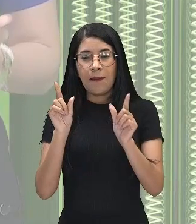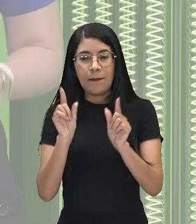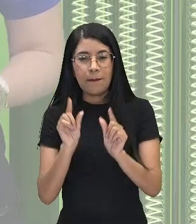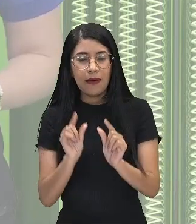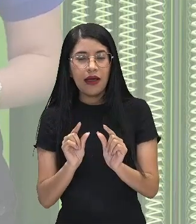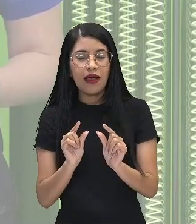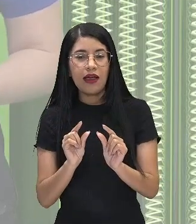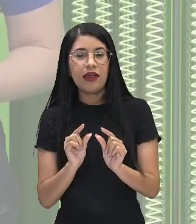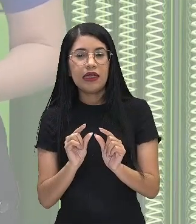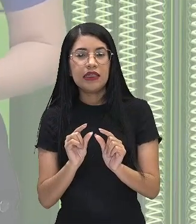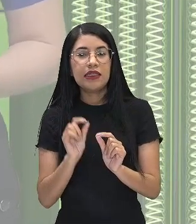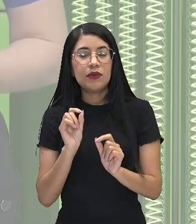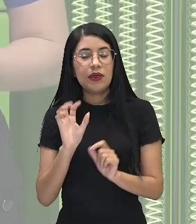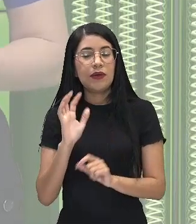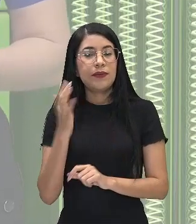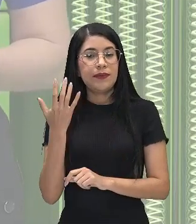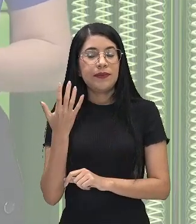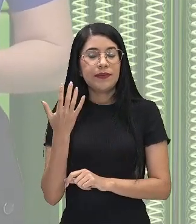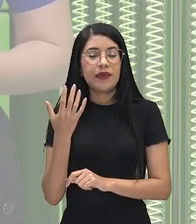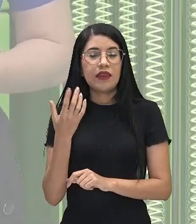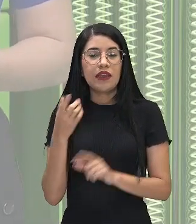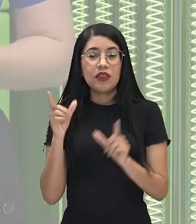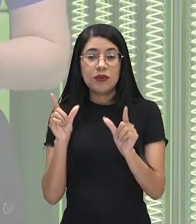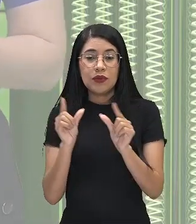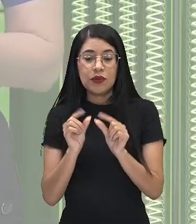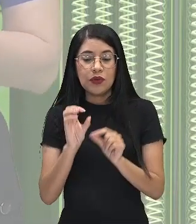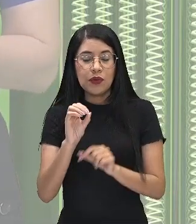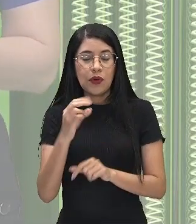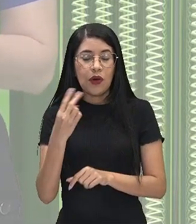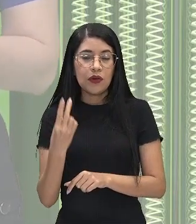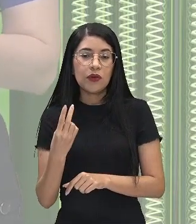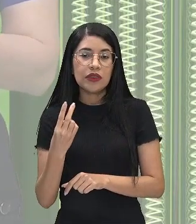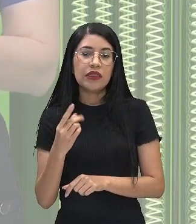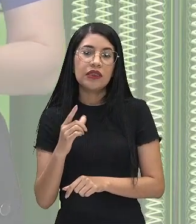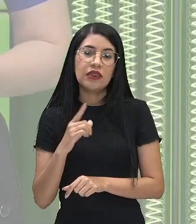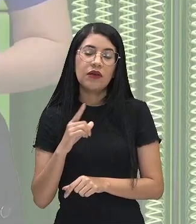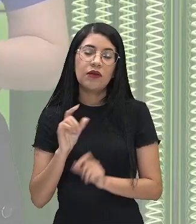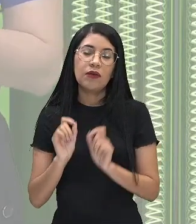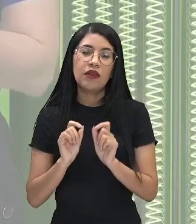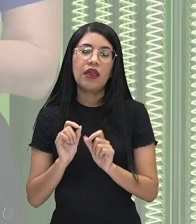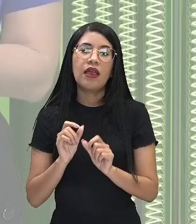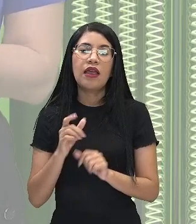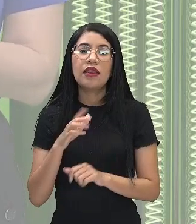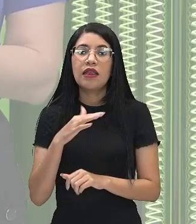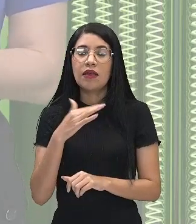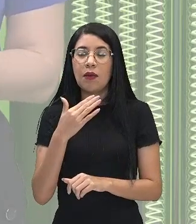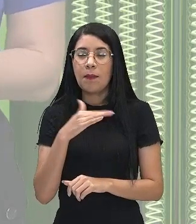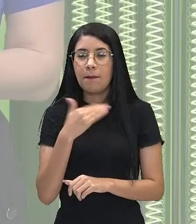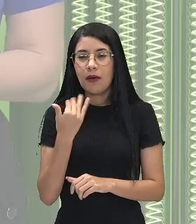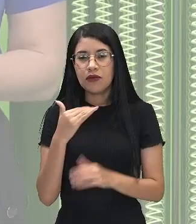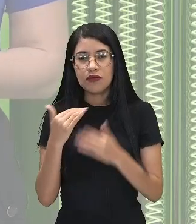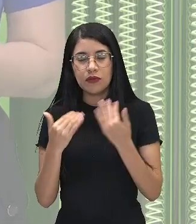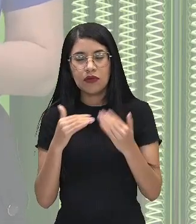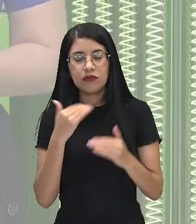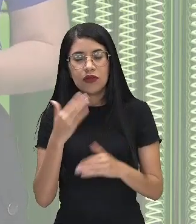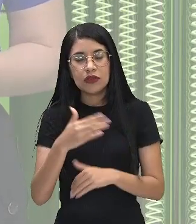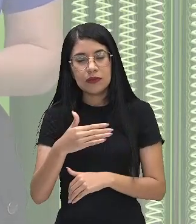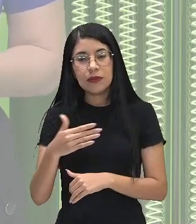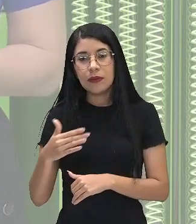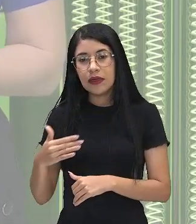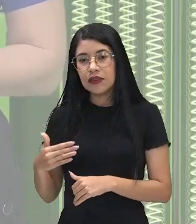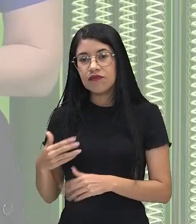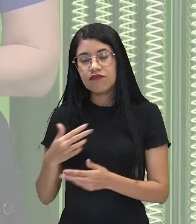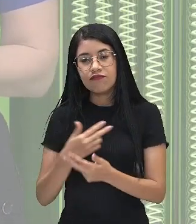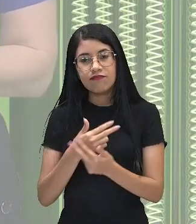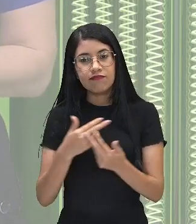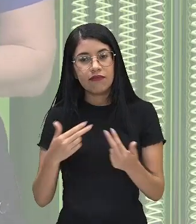como foi o que aconteceu, a gente já tem uma grande quantidade de peixes que vão morrer por